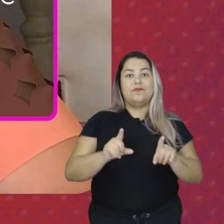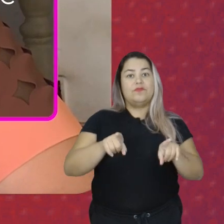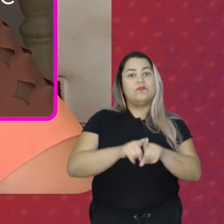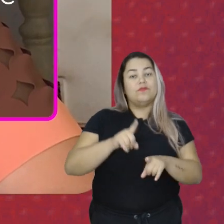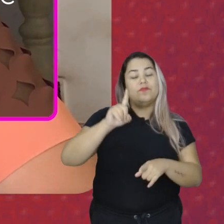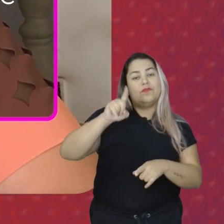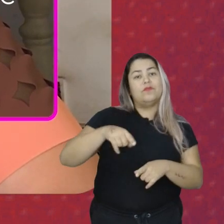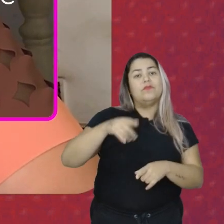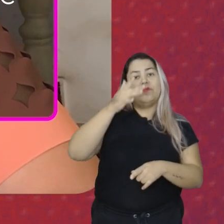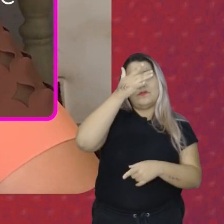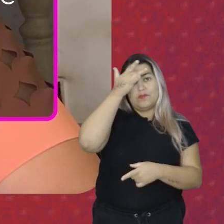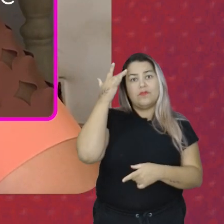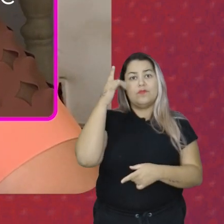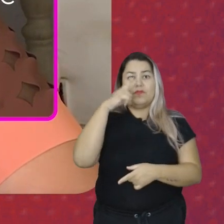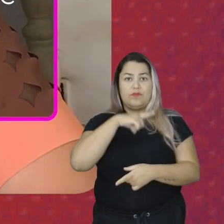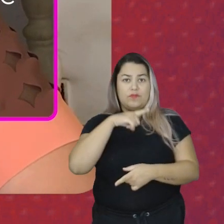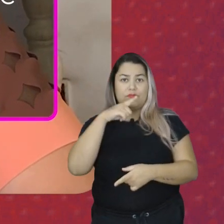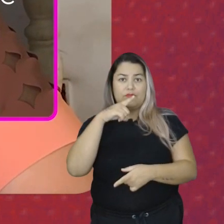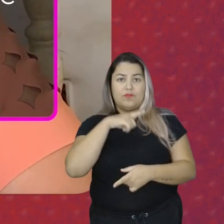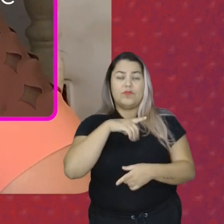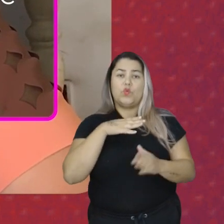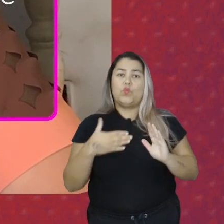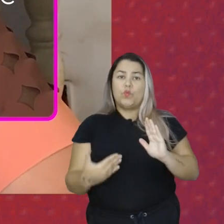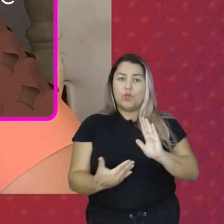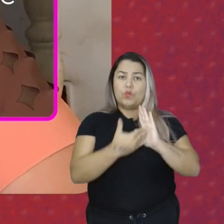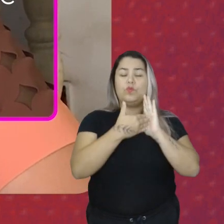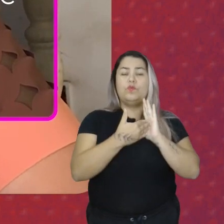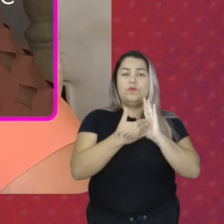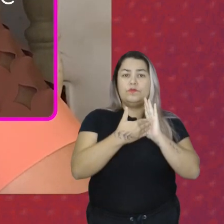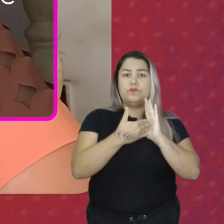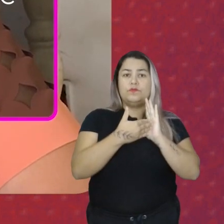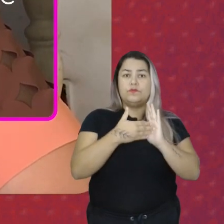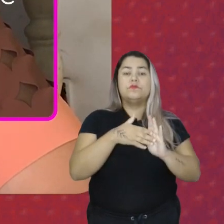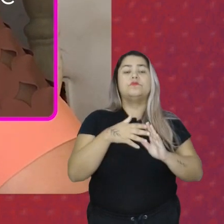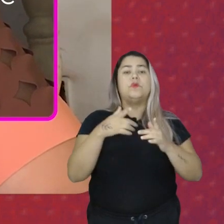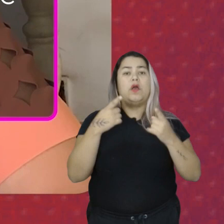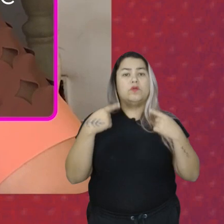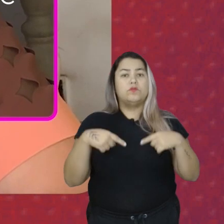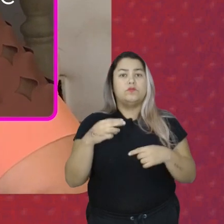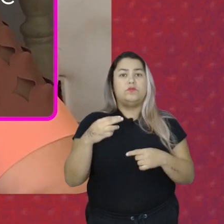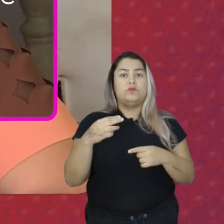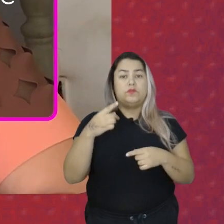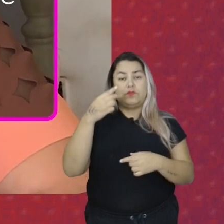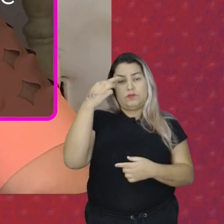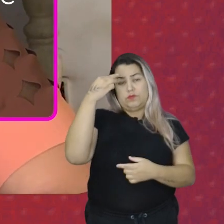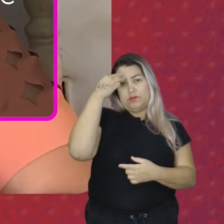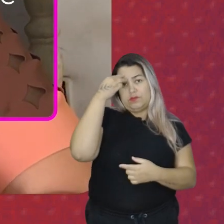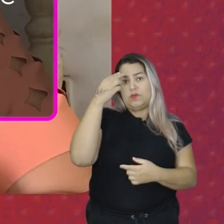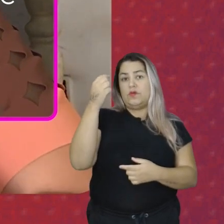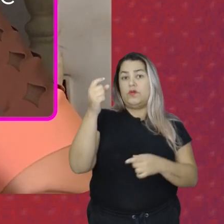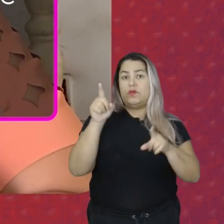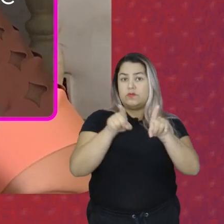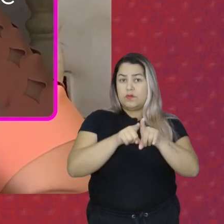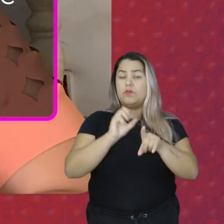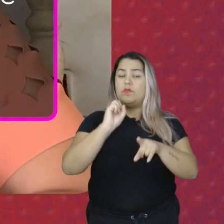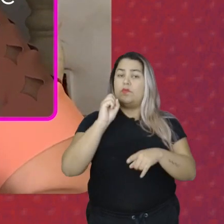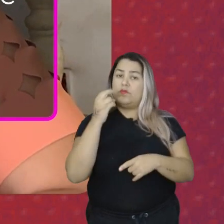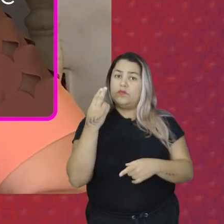são aquelas que têm um impedimento de natureza física, mental, intelectual